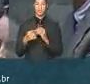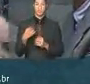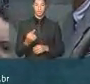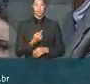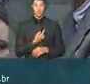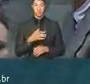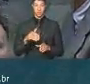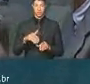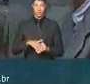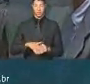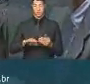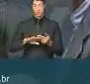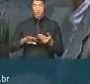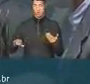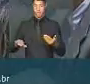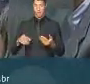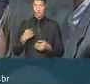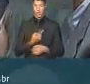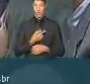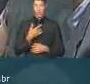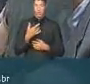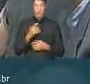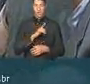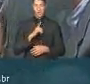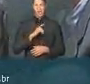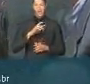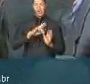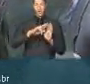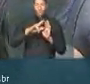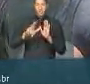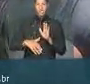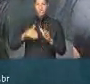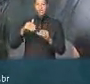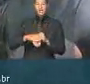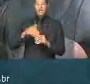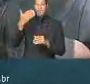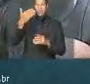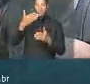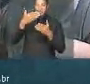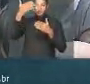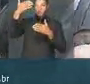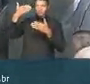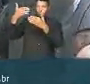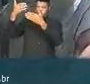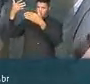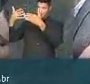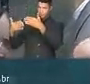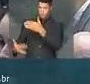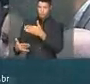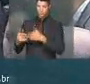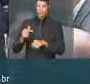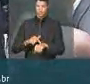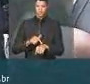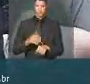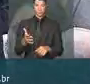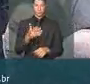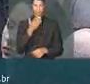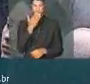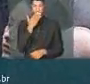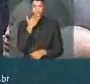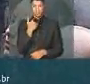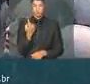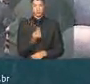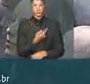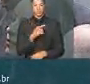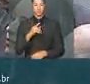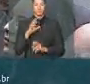formos votar separado nós vamos ter várias votações no painel ou seja nesse horário que é o horário de almoço